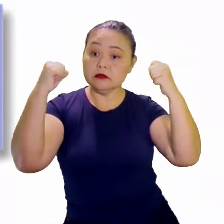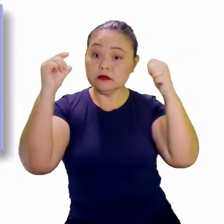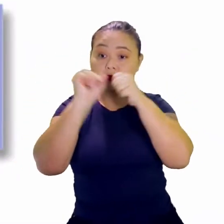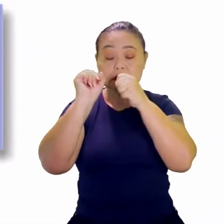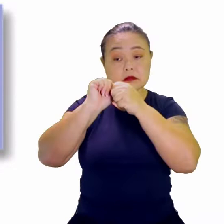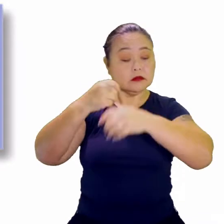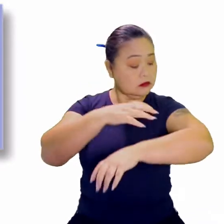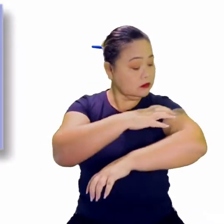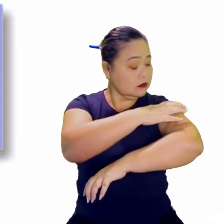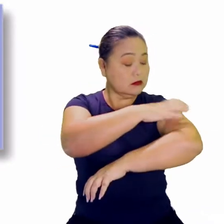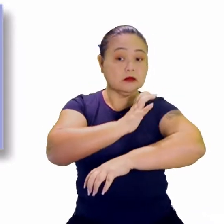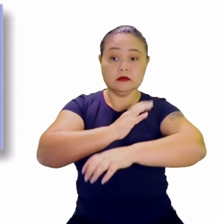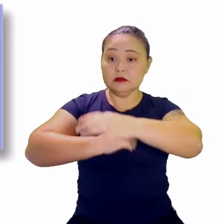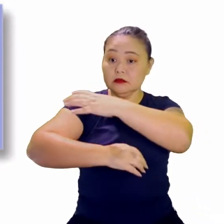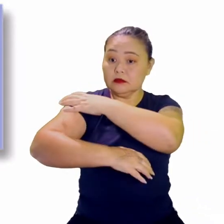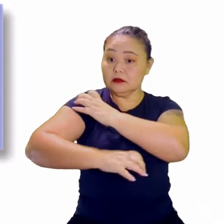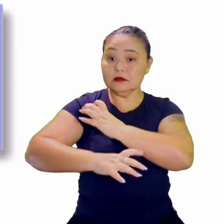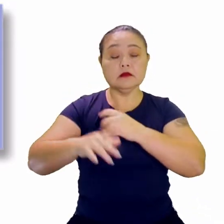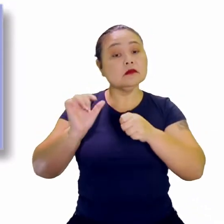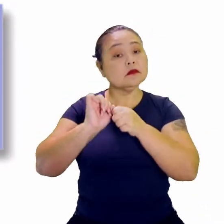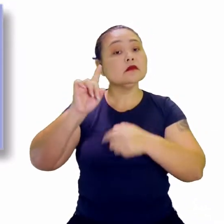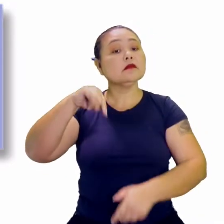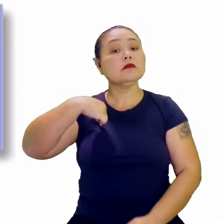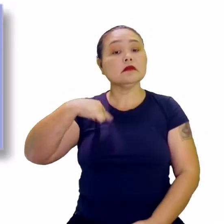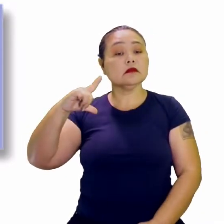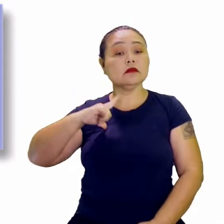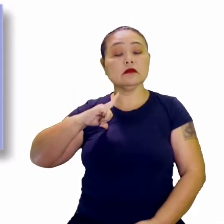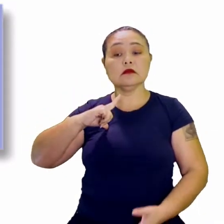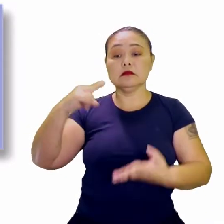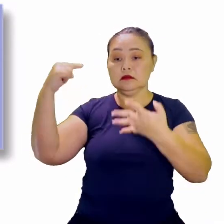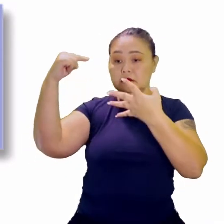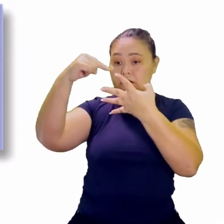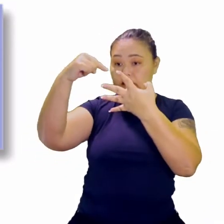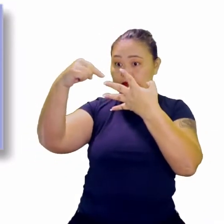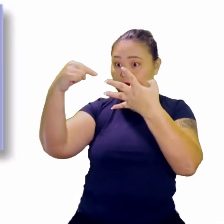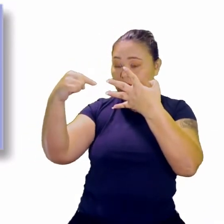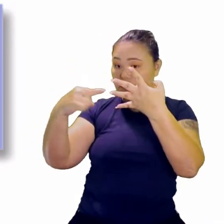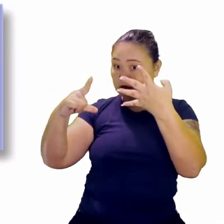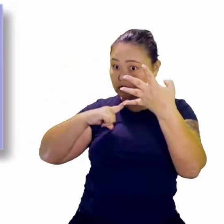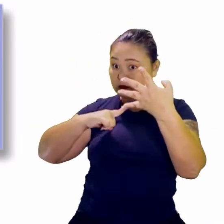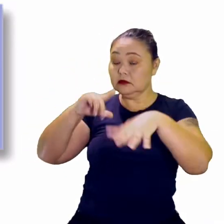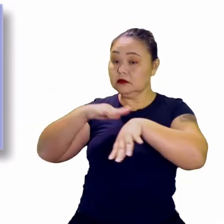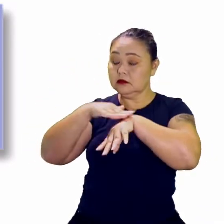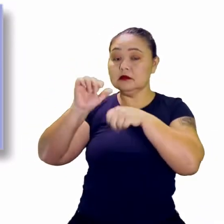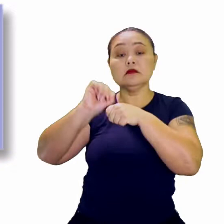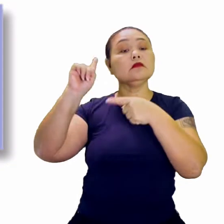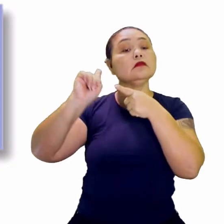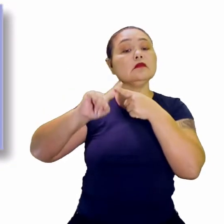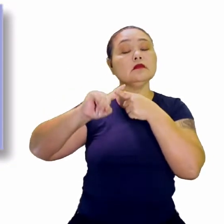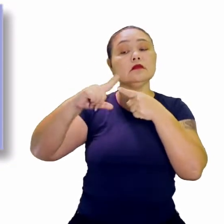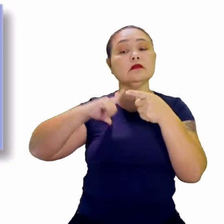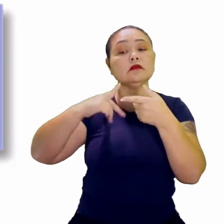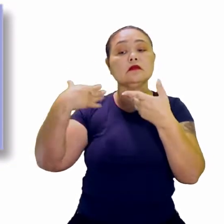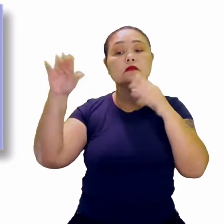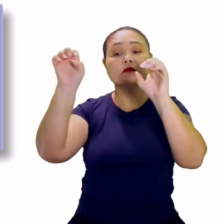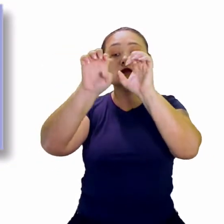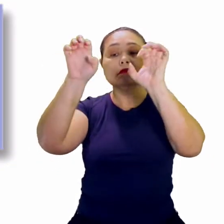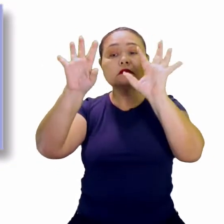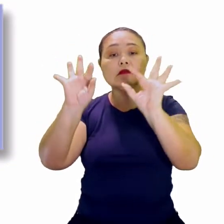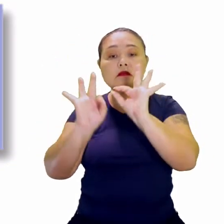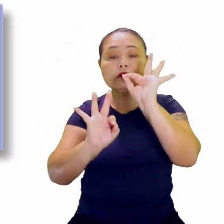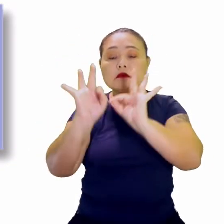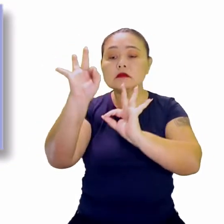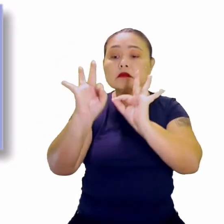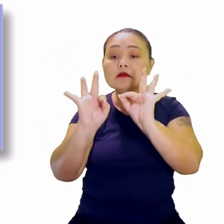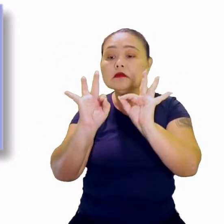nossa agenda de atividade? Então nós vamos ter 4 momentos de conversa. No primeiro momento nós vamos falar sobre a estrutura